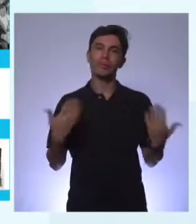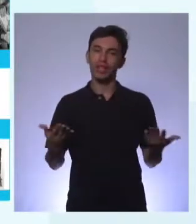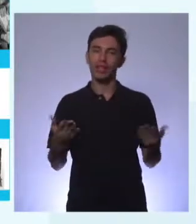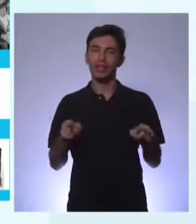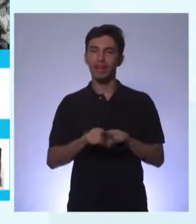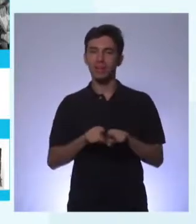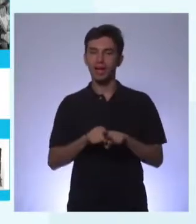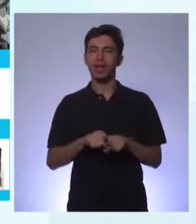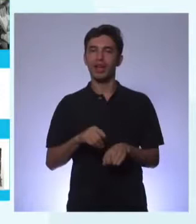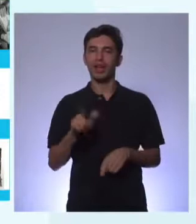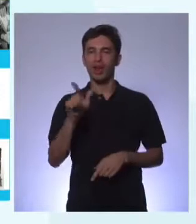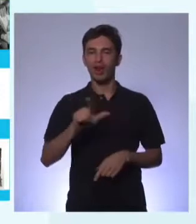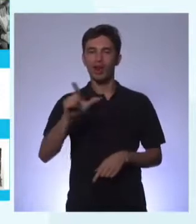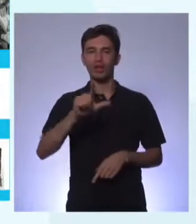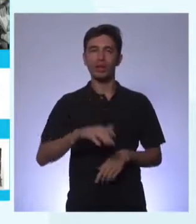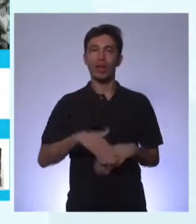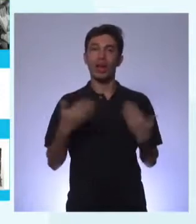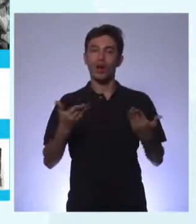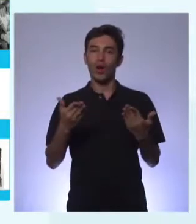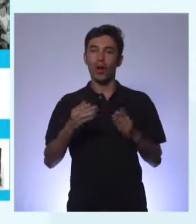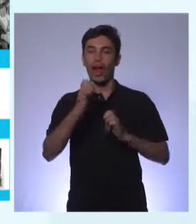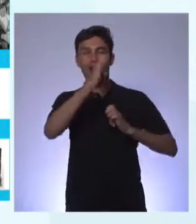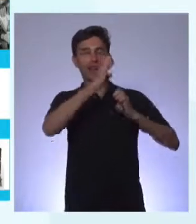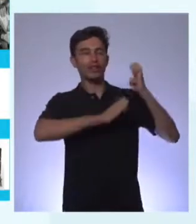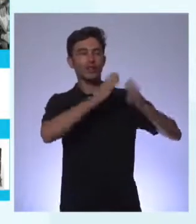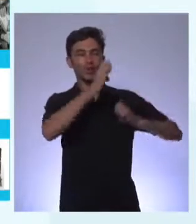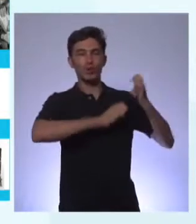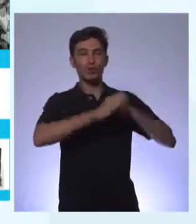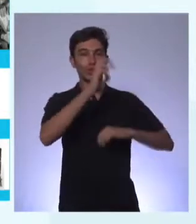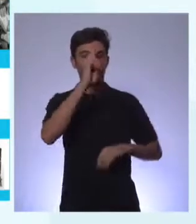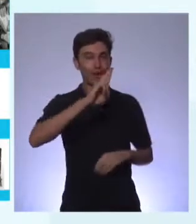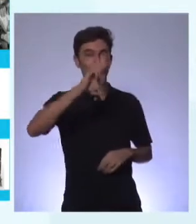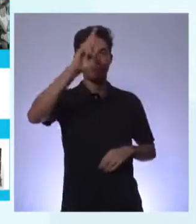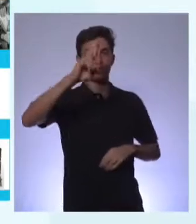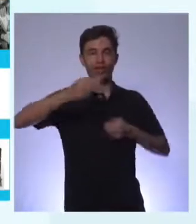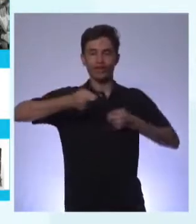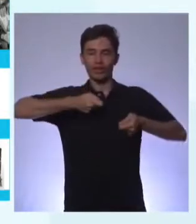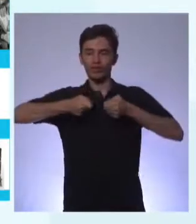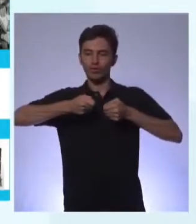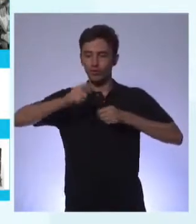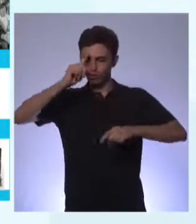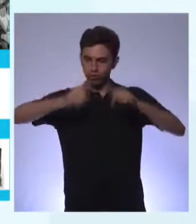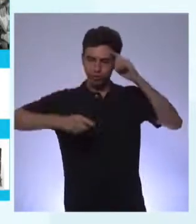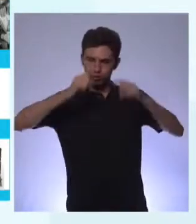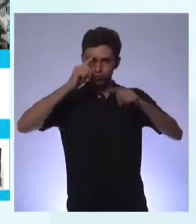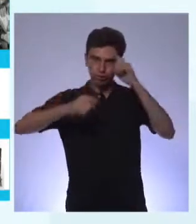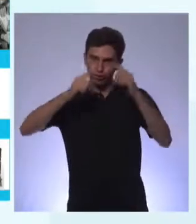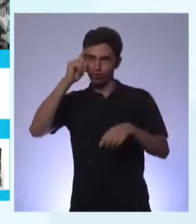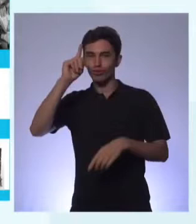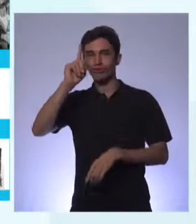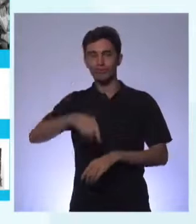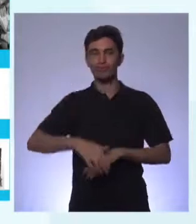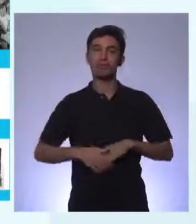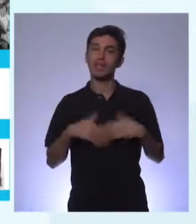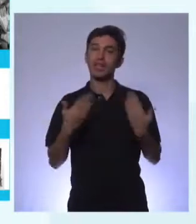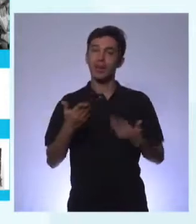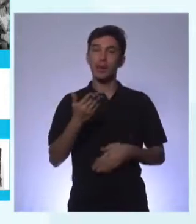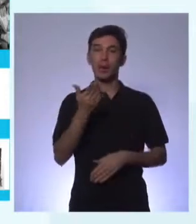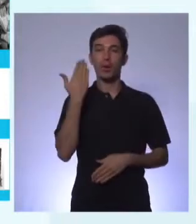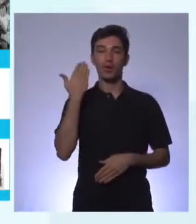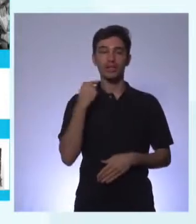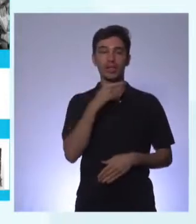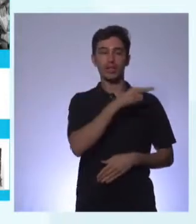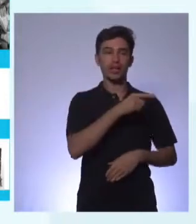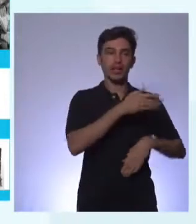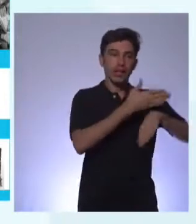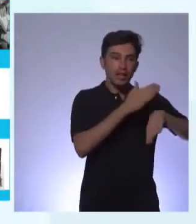a indústria, não vai ser mais a coroa, ok? Na prática mercantilista, o Estado lucrava,